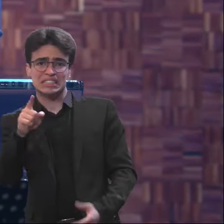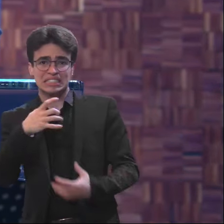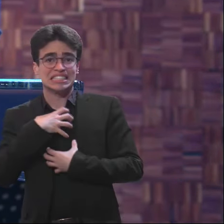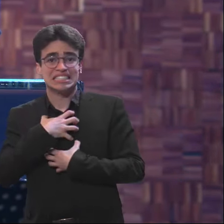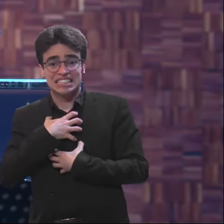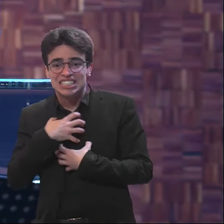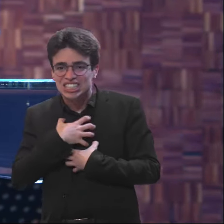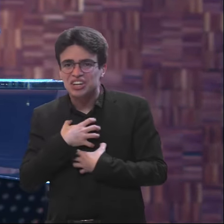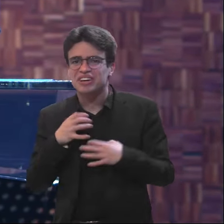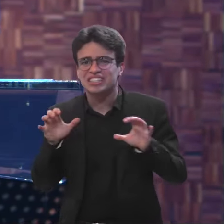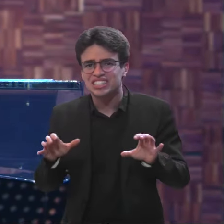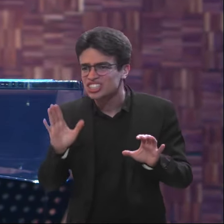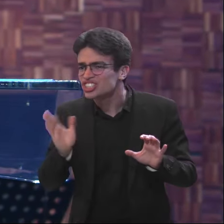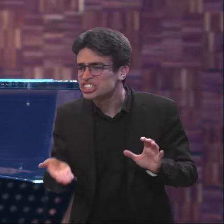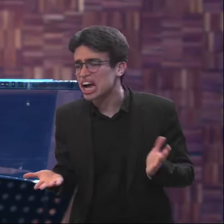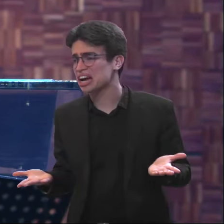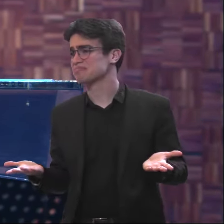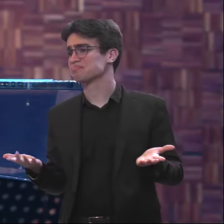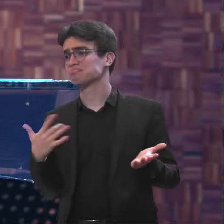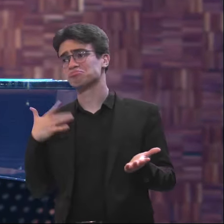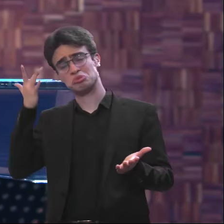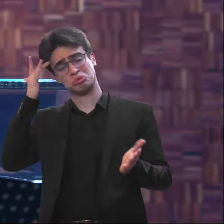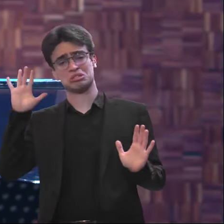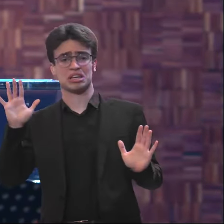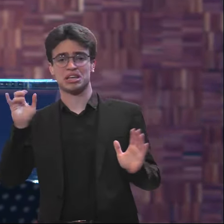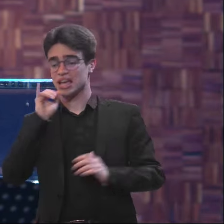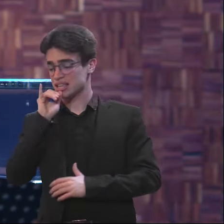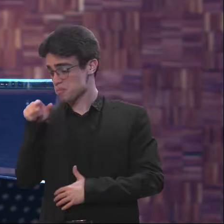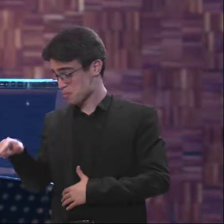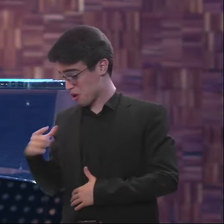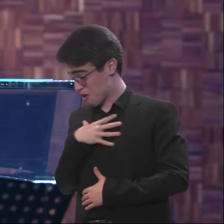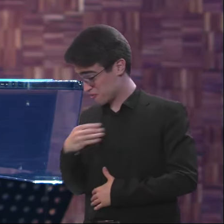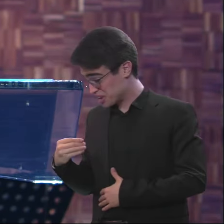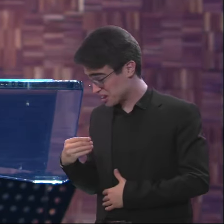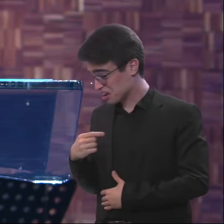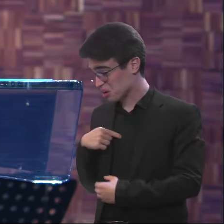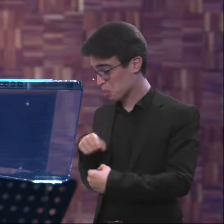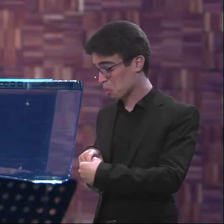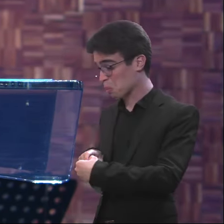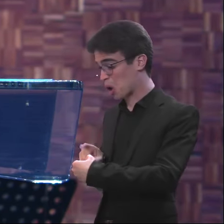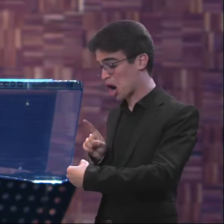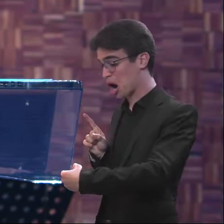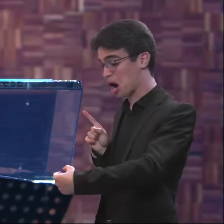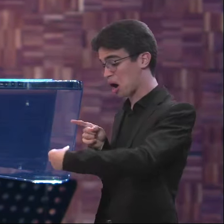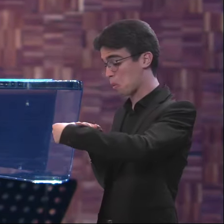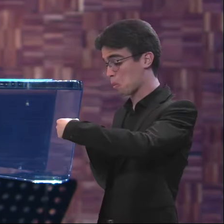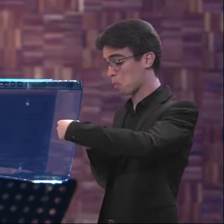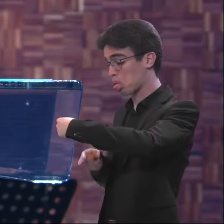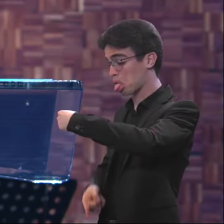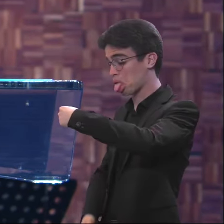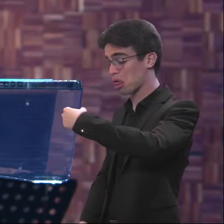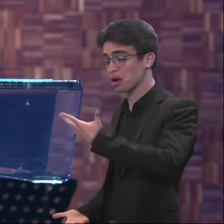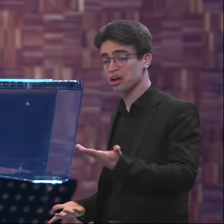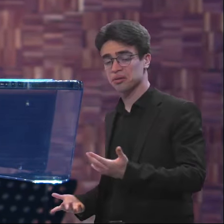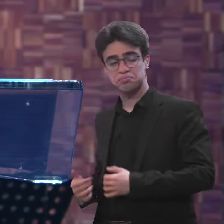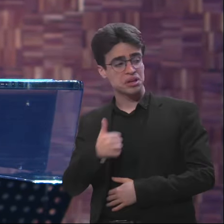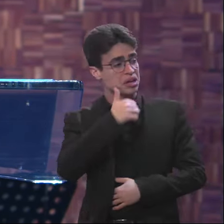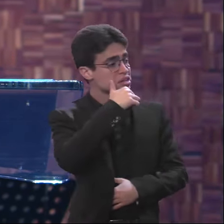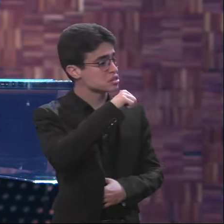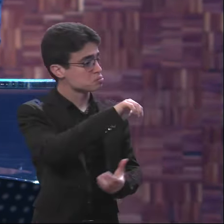sentimentos. Por que eu perdi a conexão com meu filho? Por que a minha esposa está agindo desse